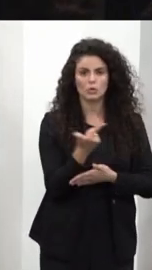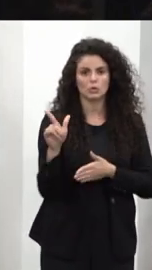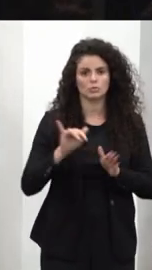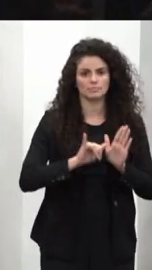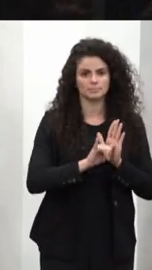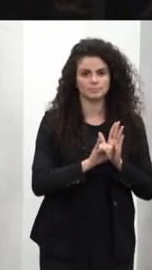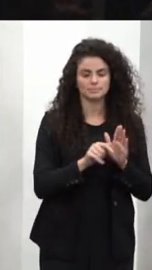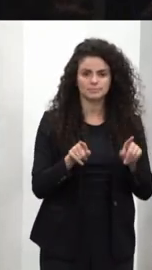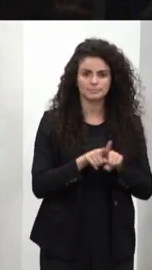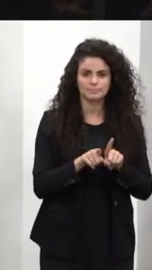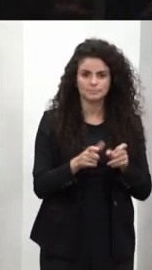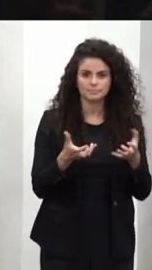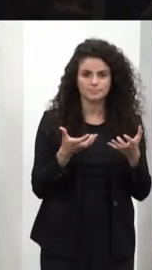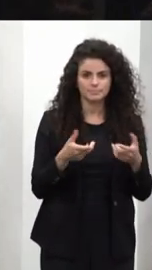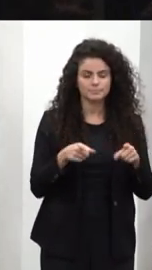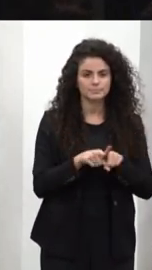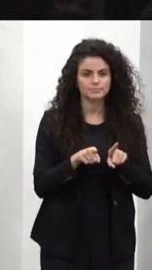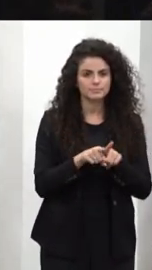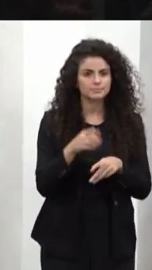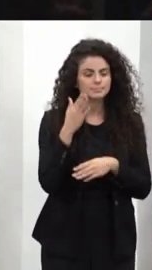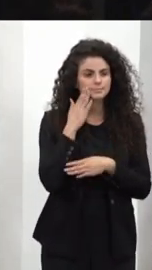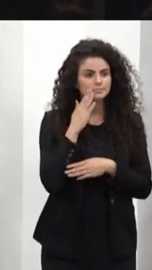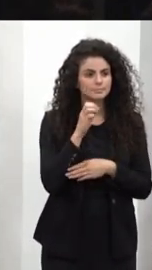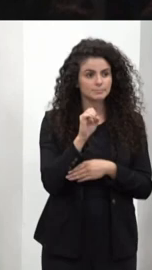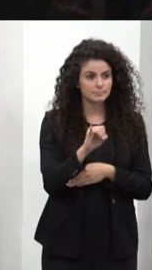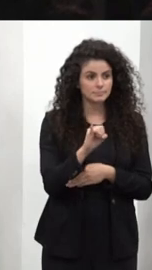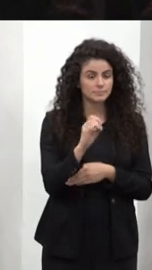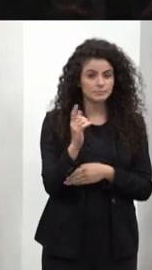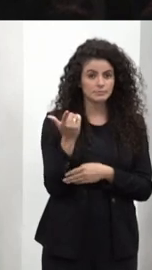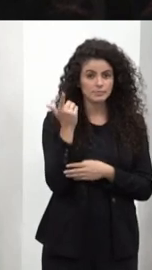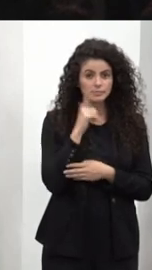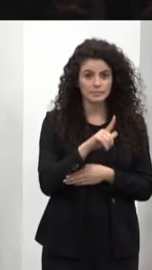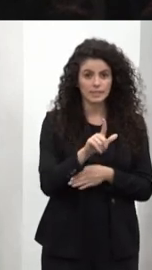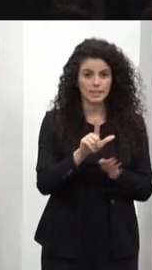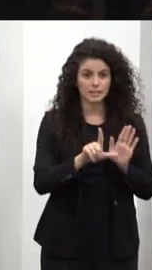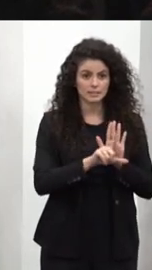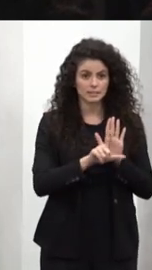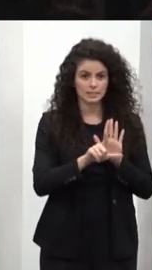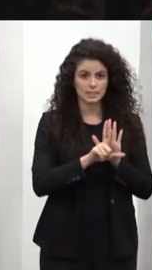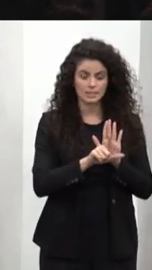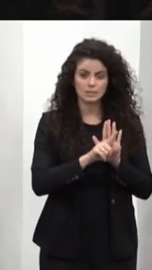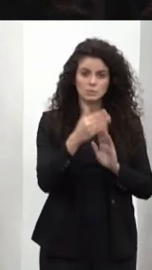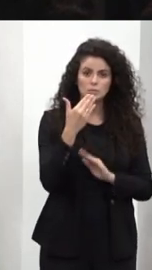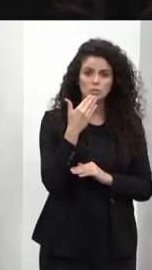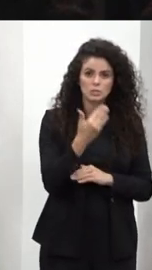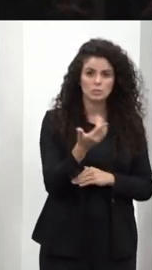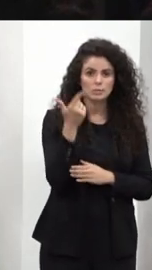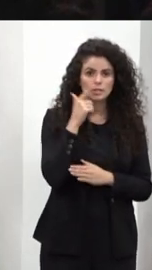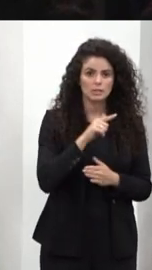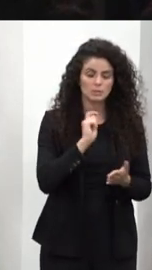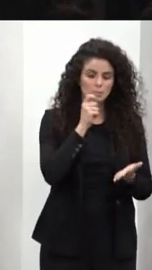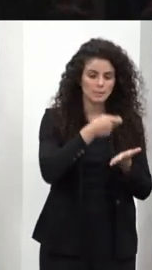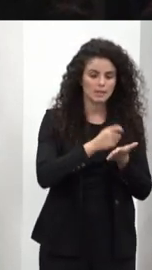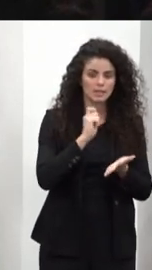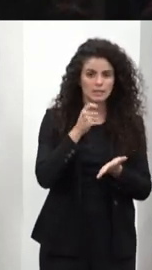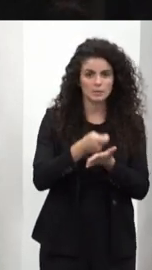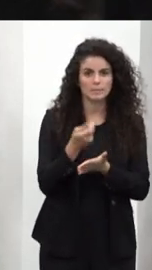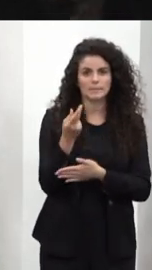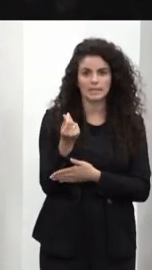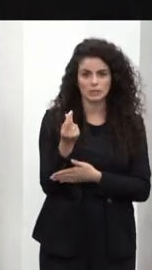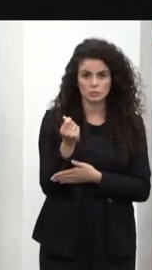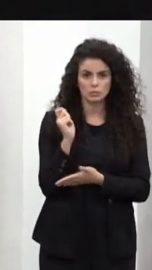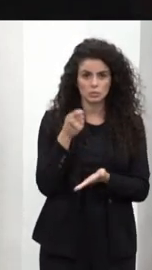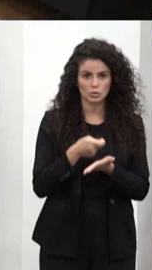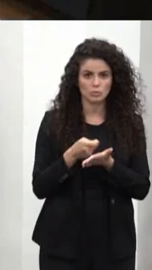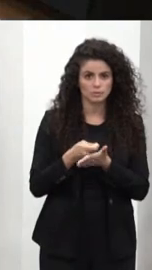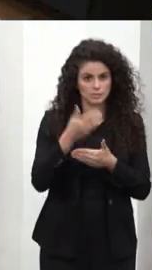queria também saber se vai valer a lei da licitações para prestação de contas Muito obrigado